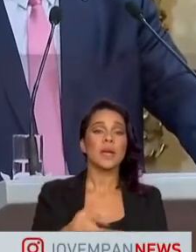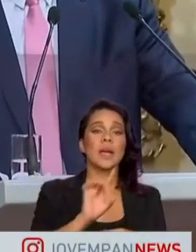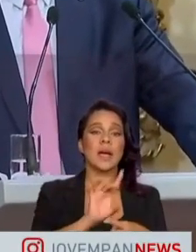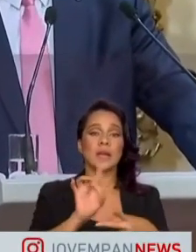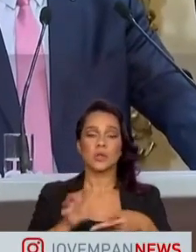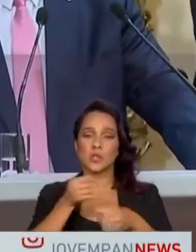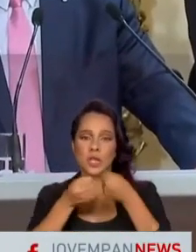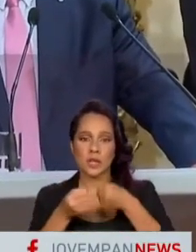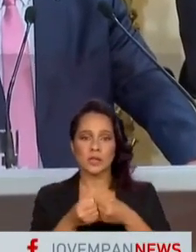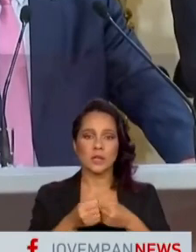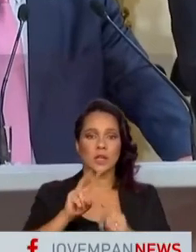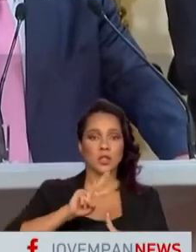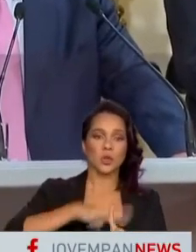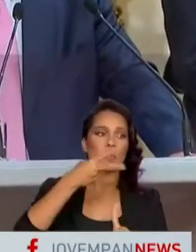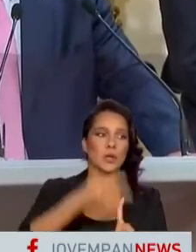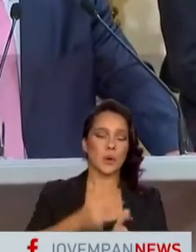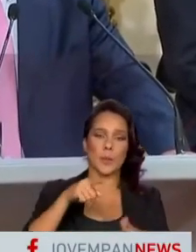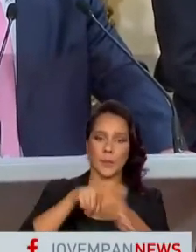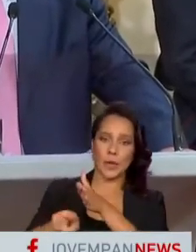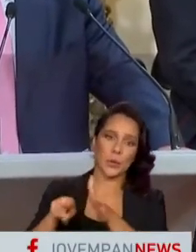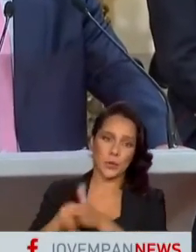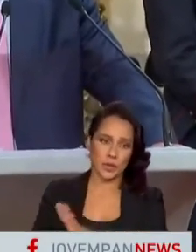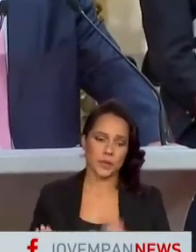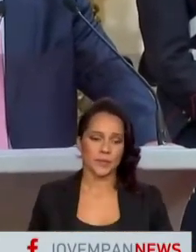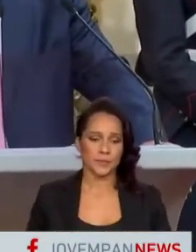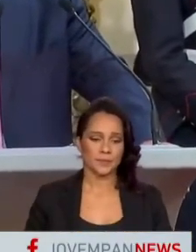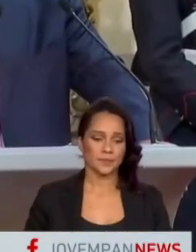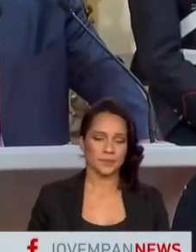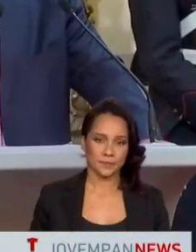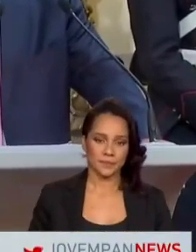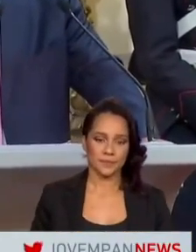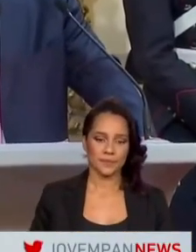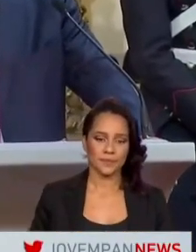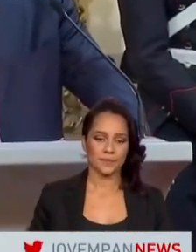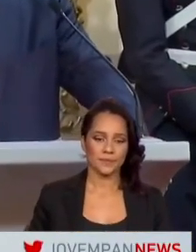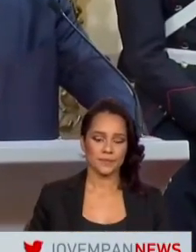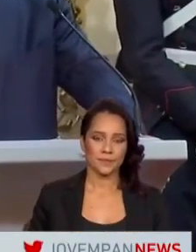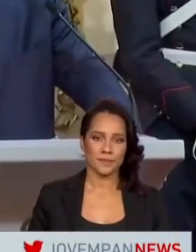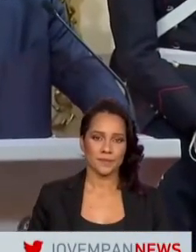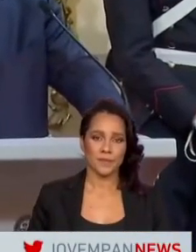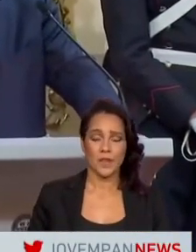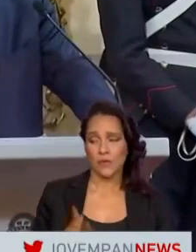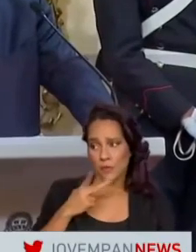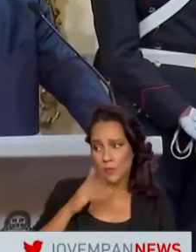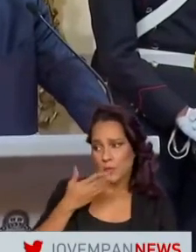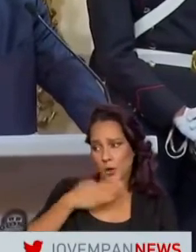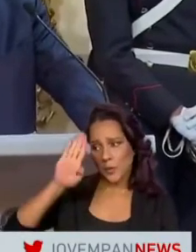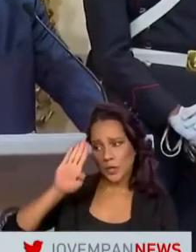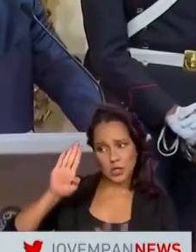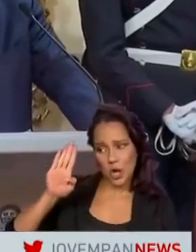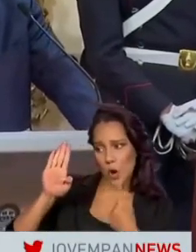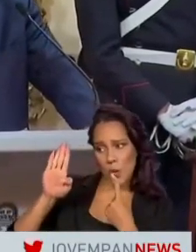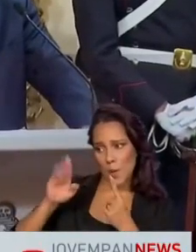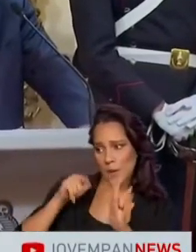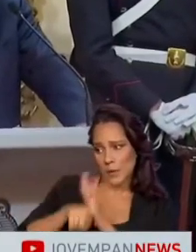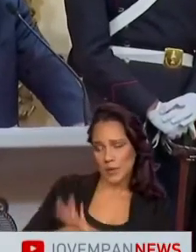cada jornalista duplicou a sua capacidade de perguntar. Cada periodista duplicou as perguntas. Prometo que será apenas uma.